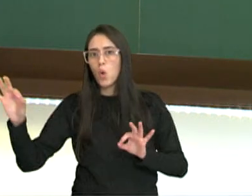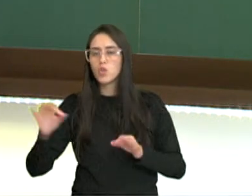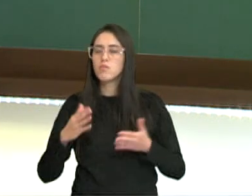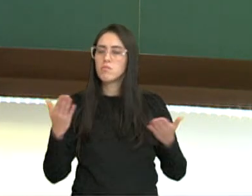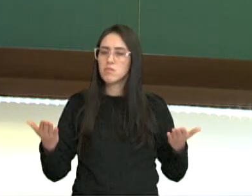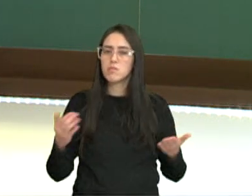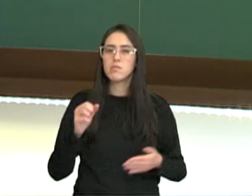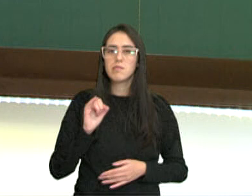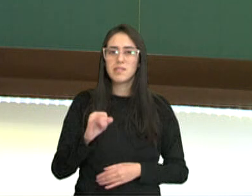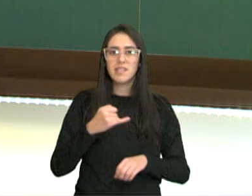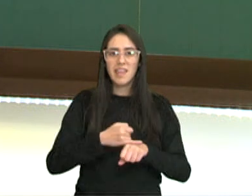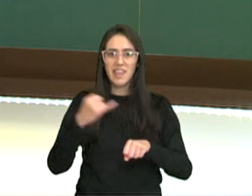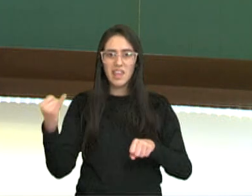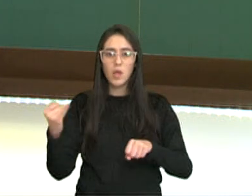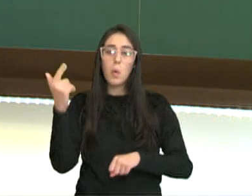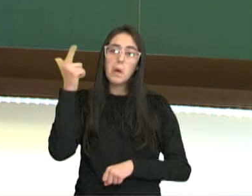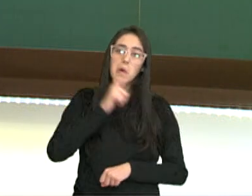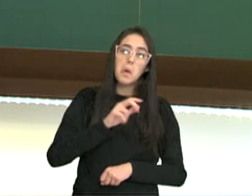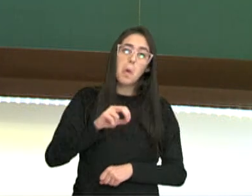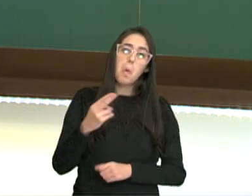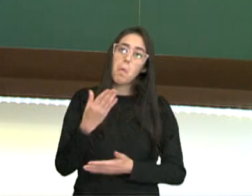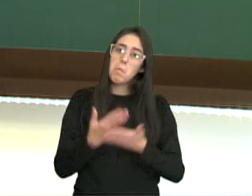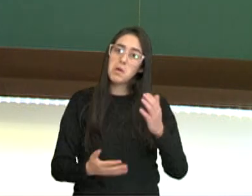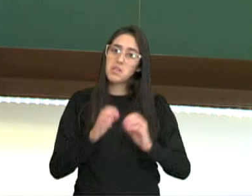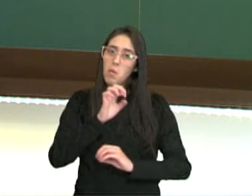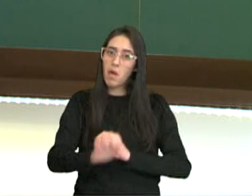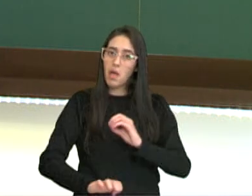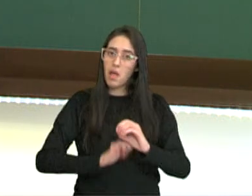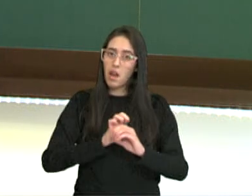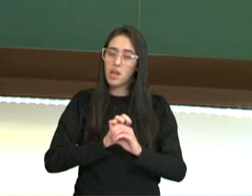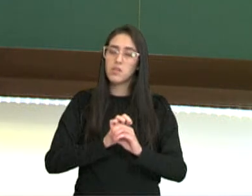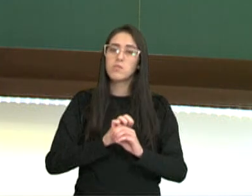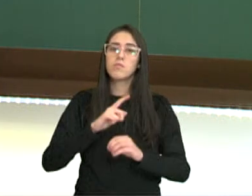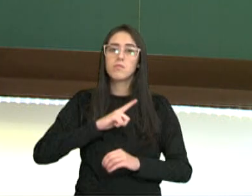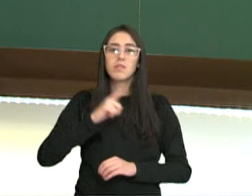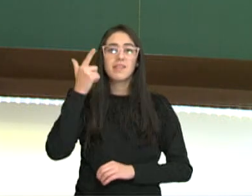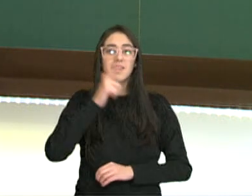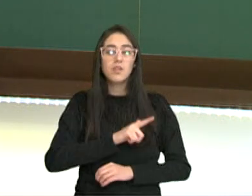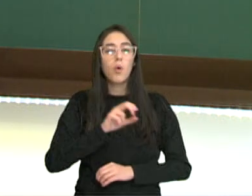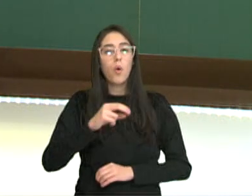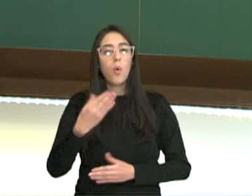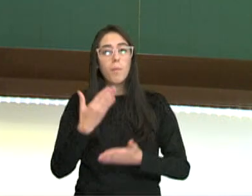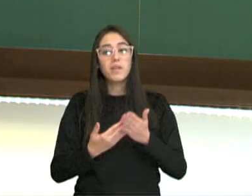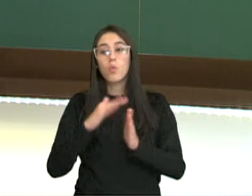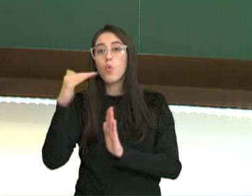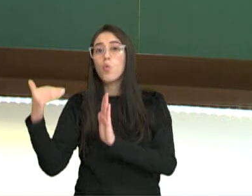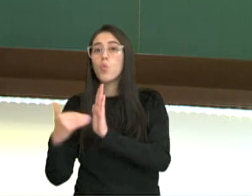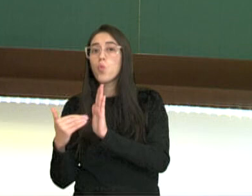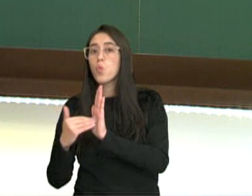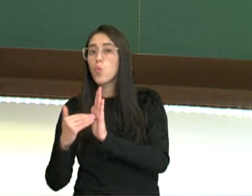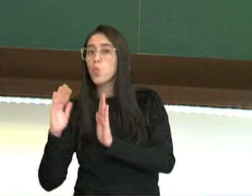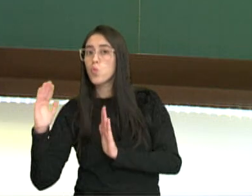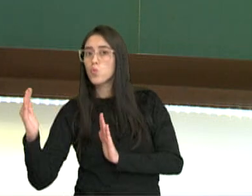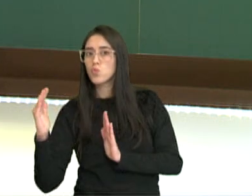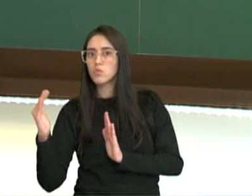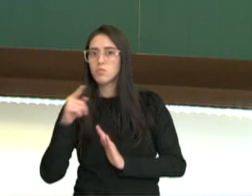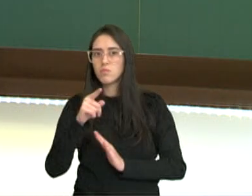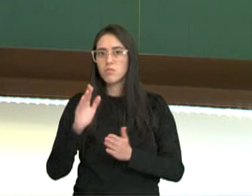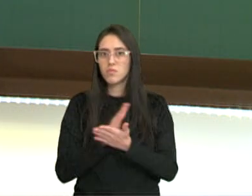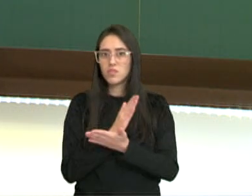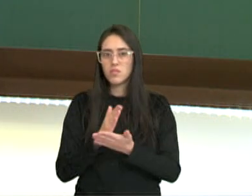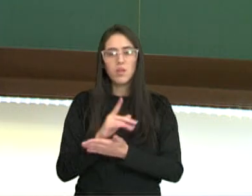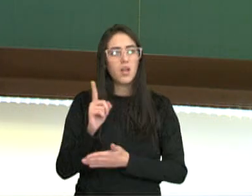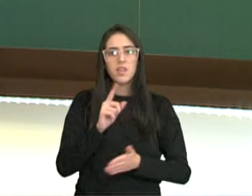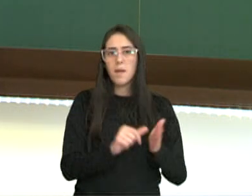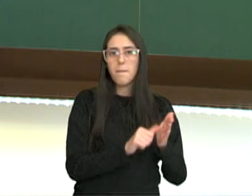quando ele é um íon, se ele ganhou ou se ele perdeu elétrons, ele ganhou ou perdeu lá no último subnível quando você fez a distribuição, e não